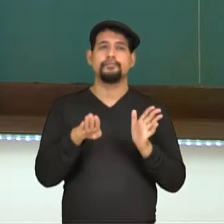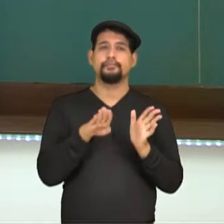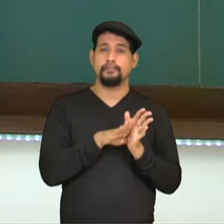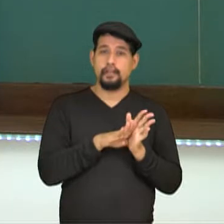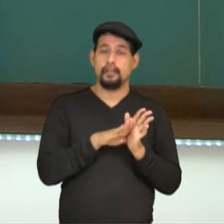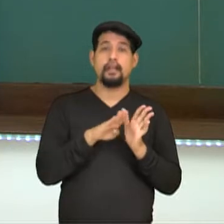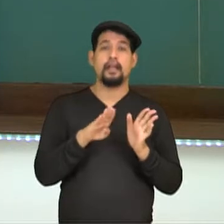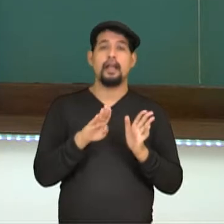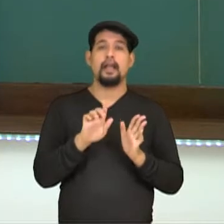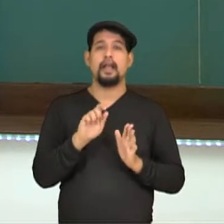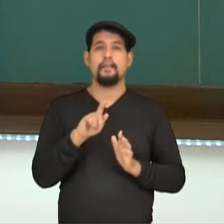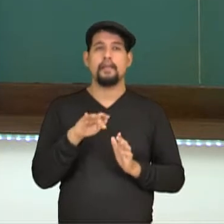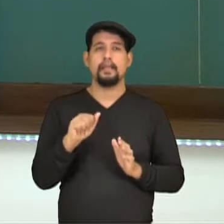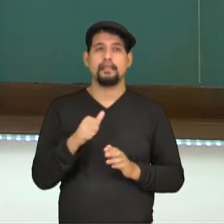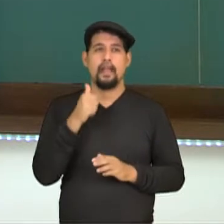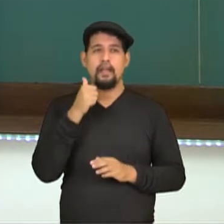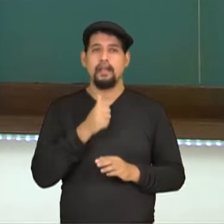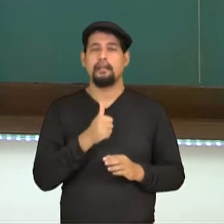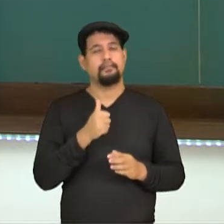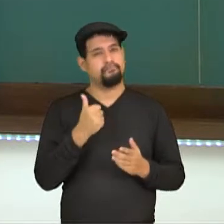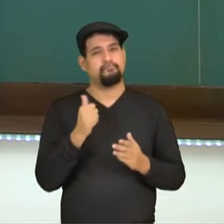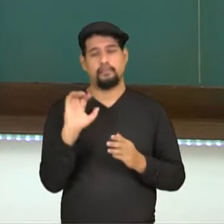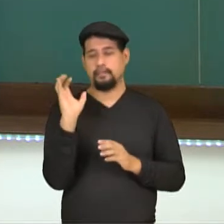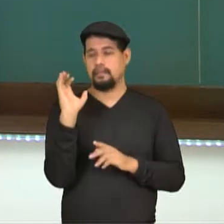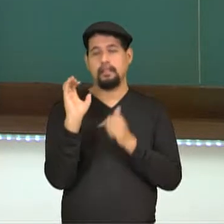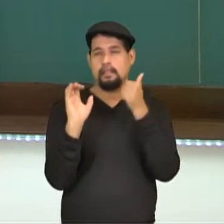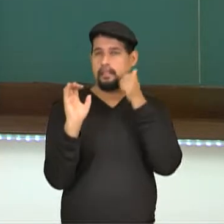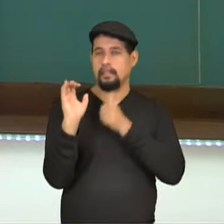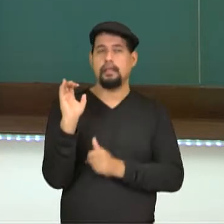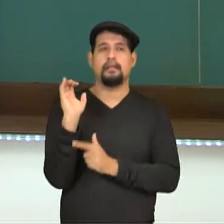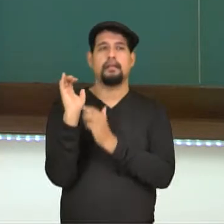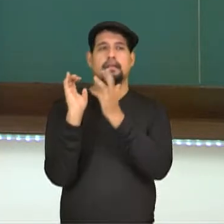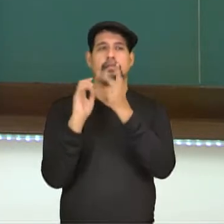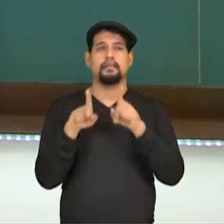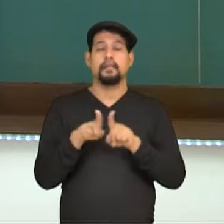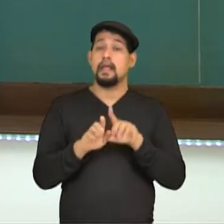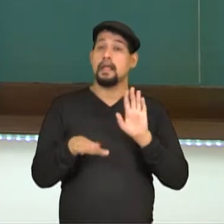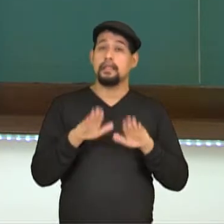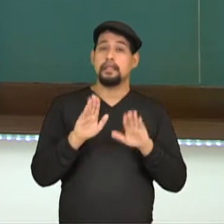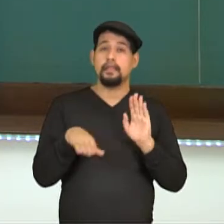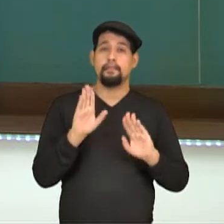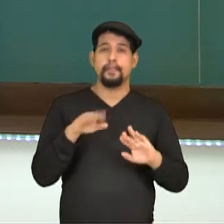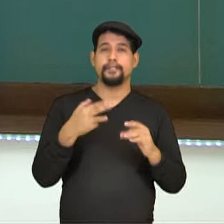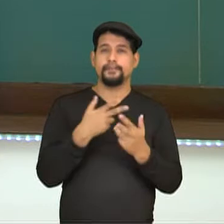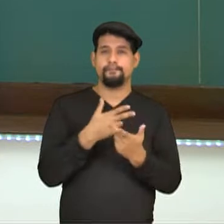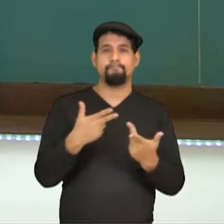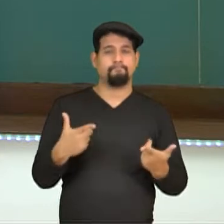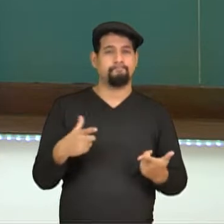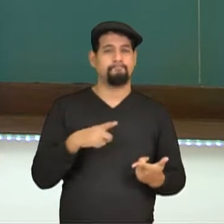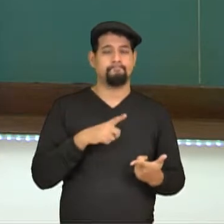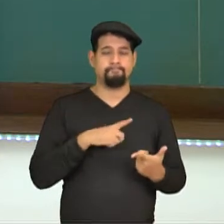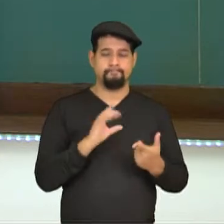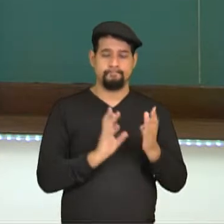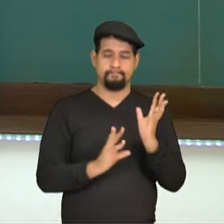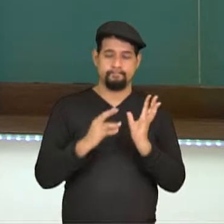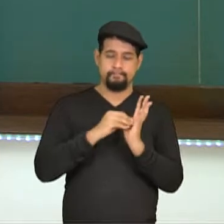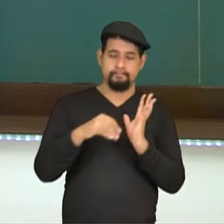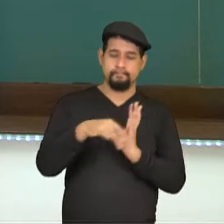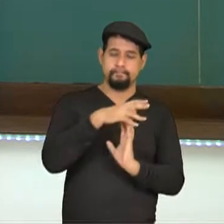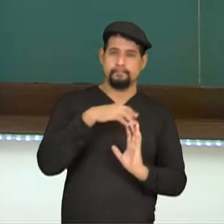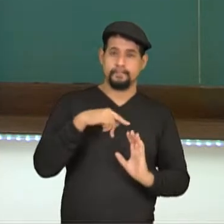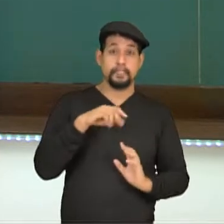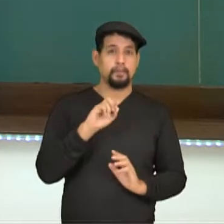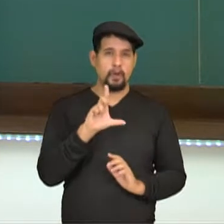gameta feminino da planta. E esse processo, muitas vezes, depende de agentes polinizadores. Então, como